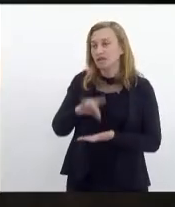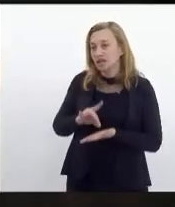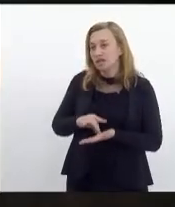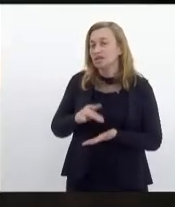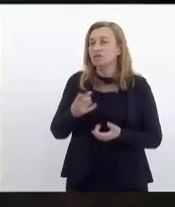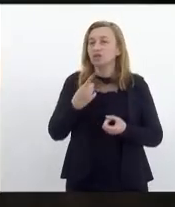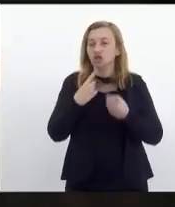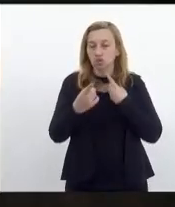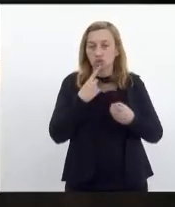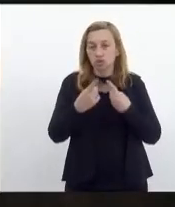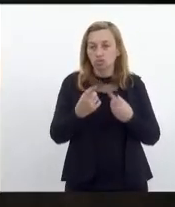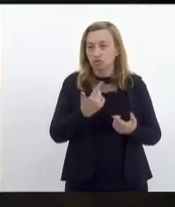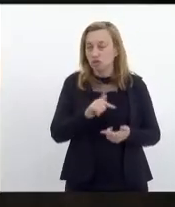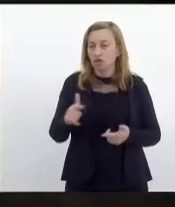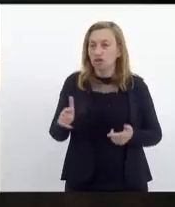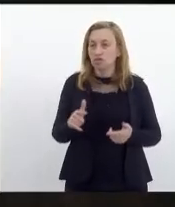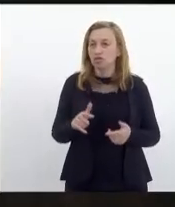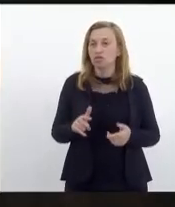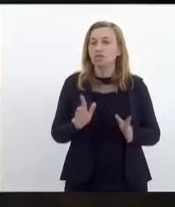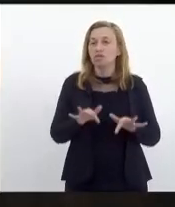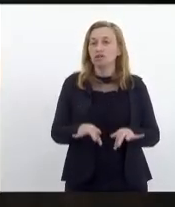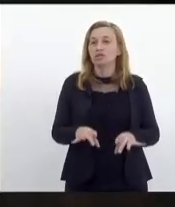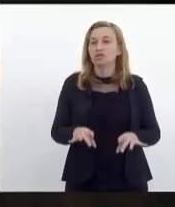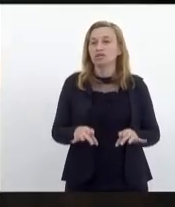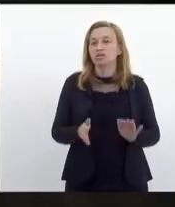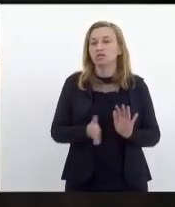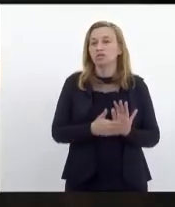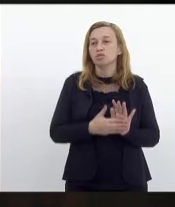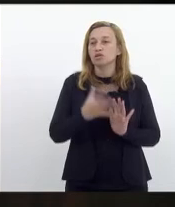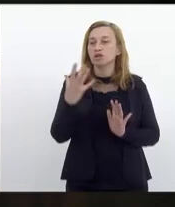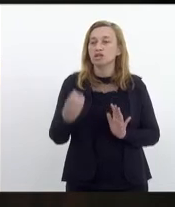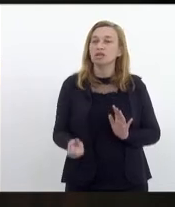pareceres emitidos em discussão, não havendo que queira discutir, encerra a discussão. A